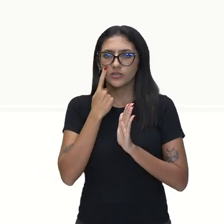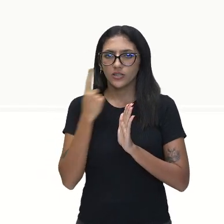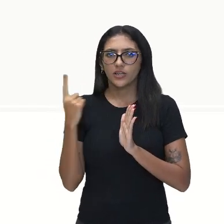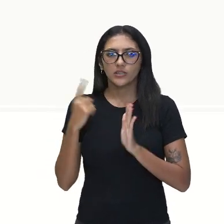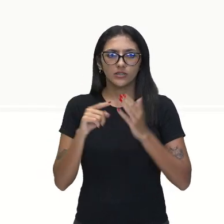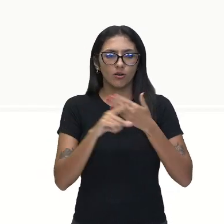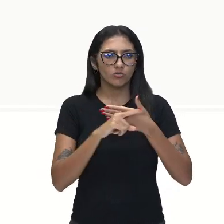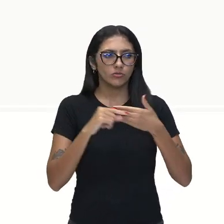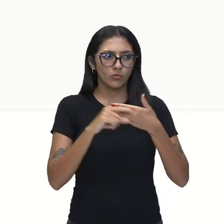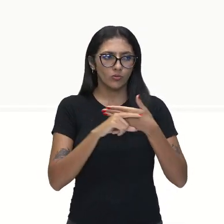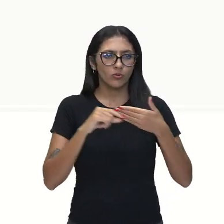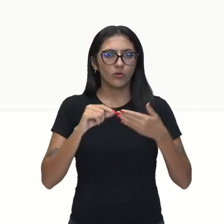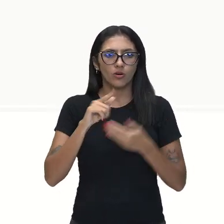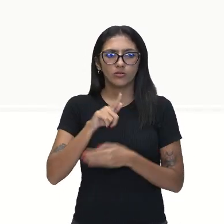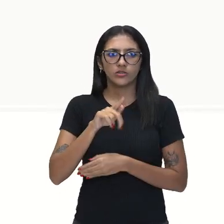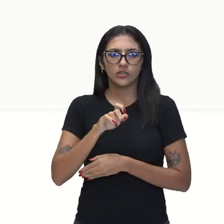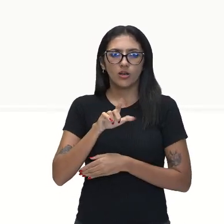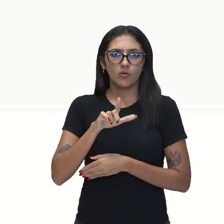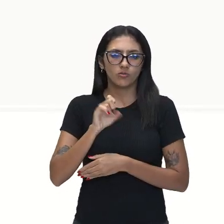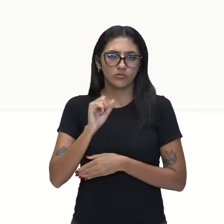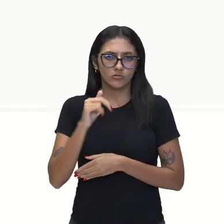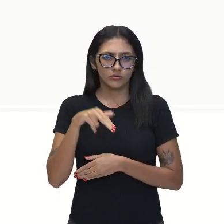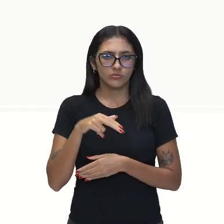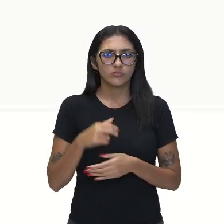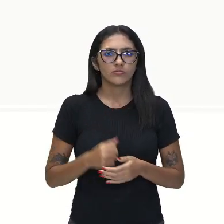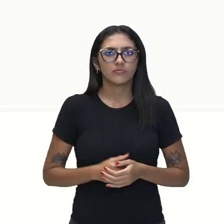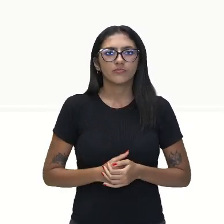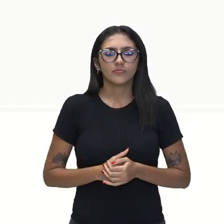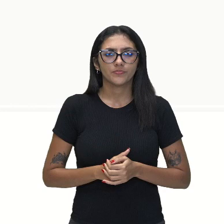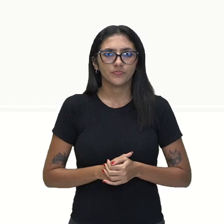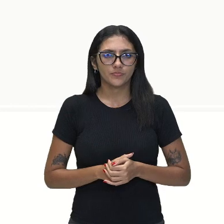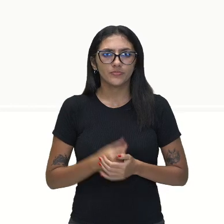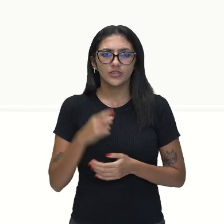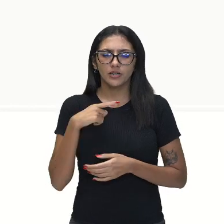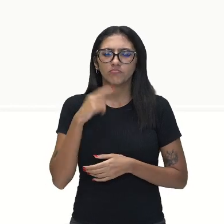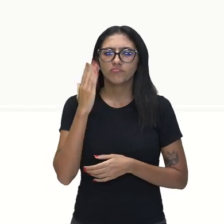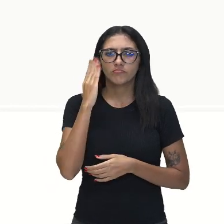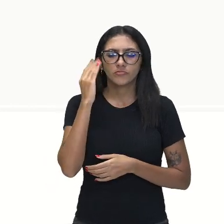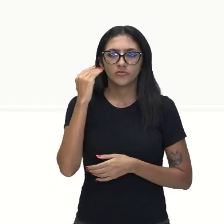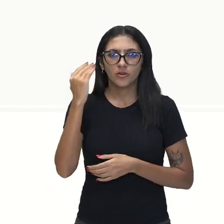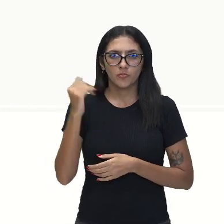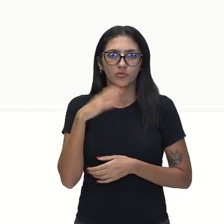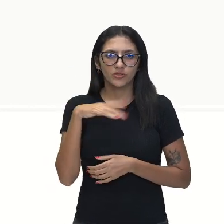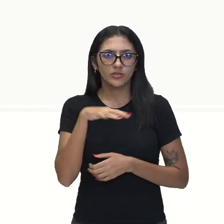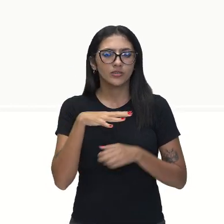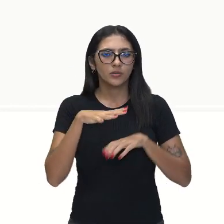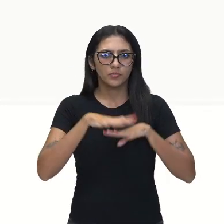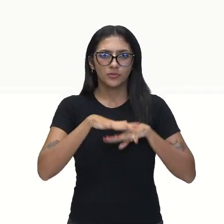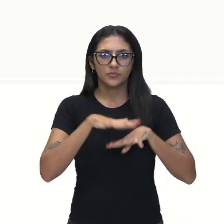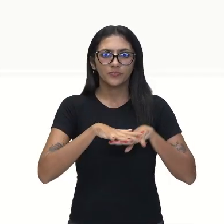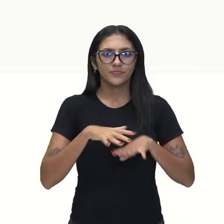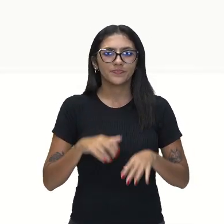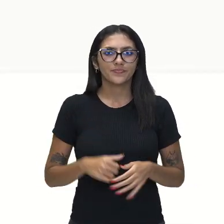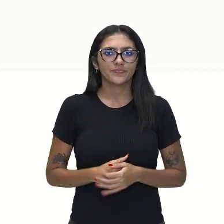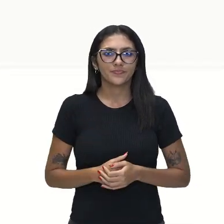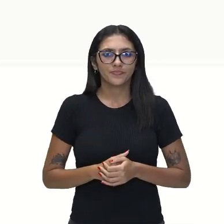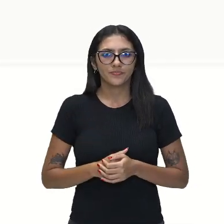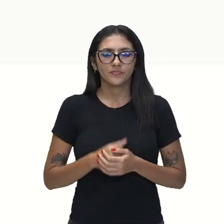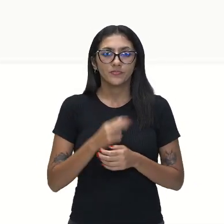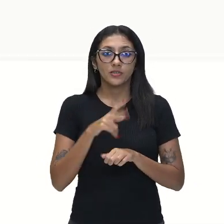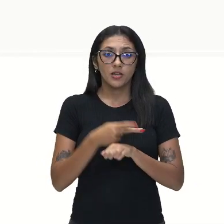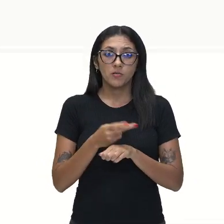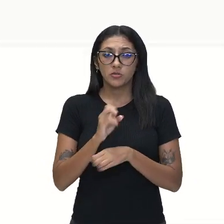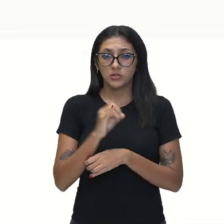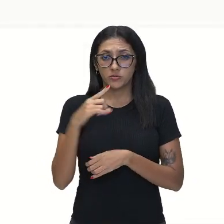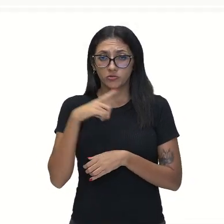aqui, tá? Gelson Iese, autor bastante conhecido aí na área da matemática, tá? Depois, se vocês quiserem